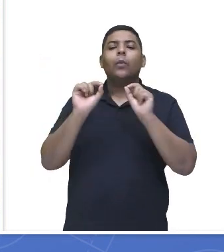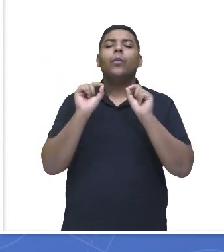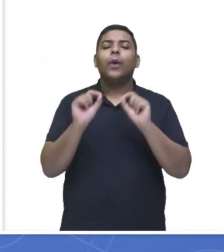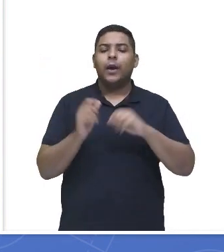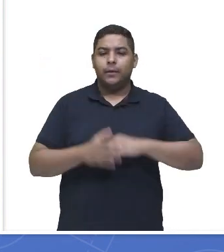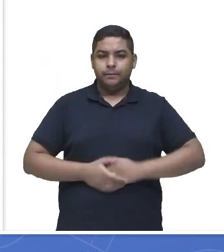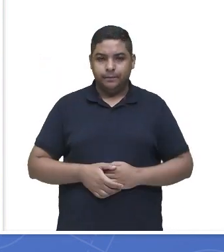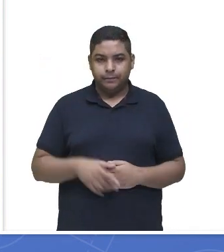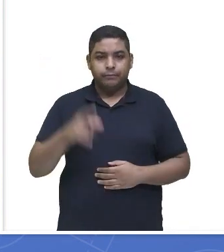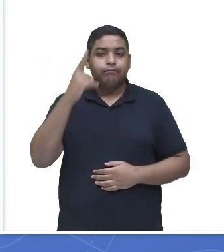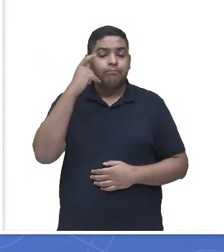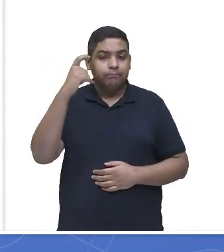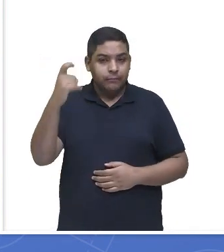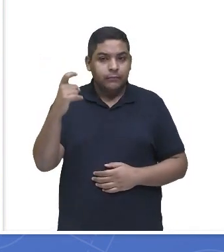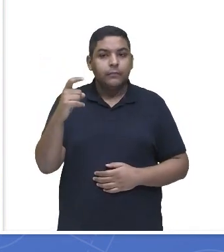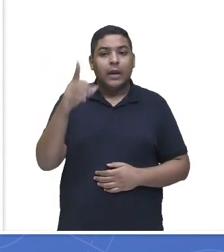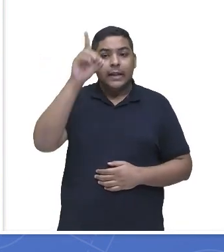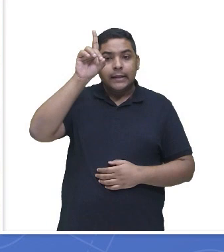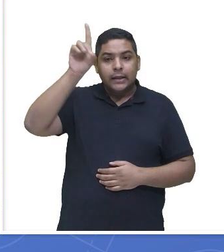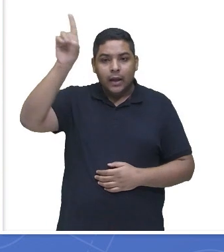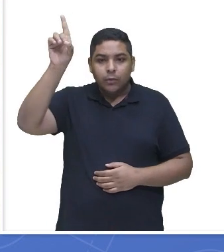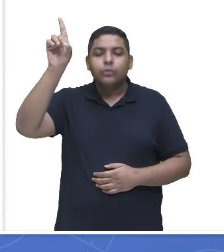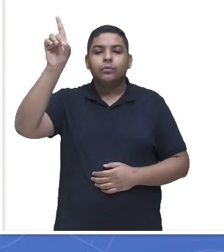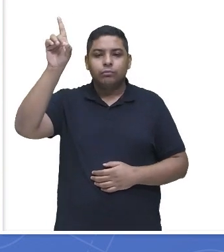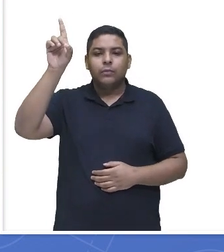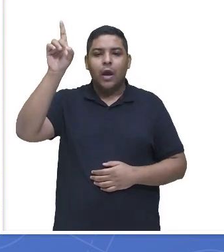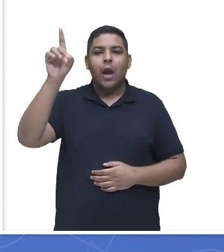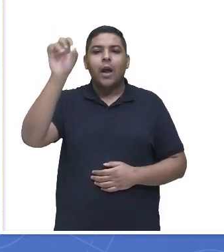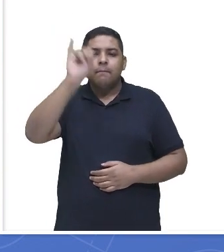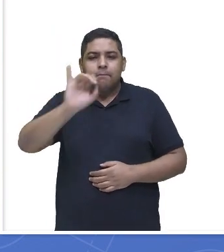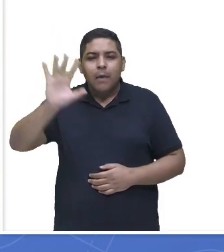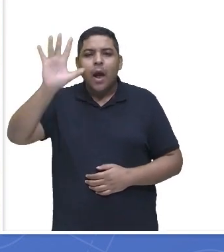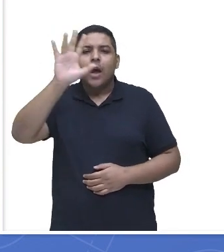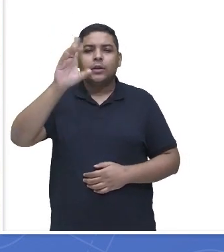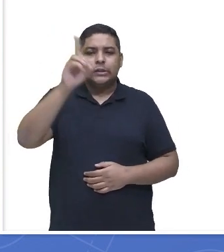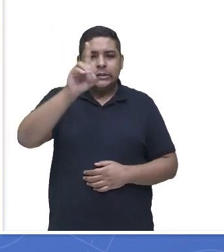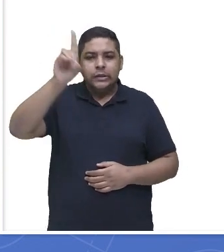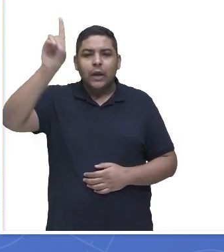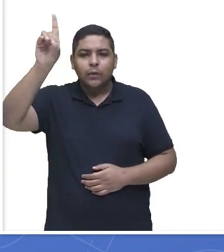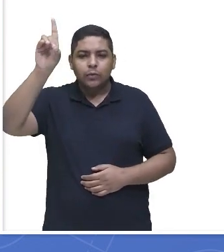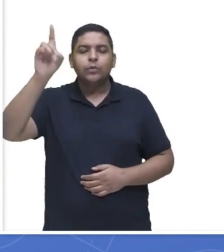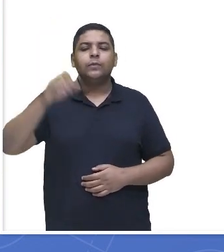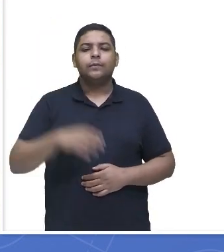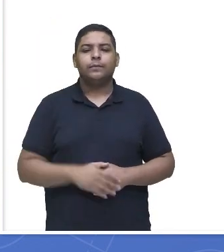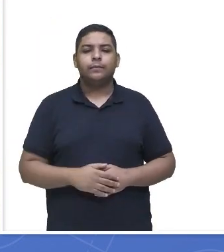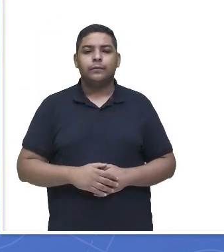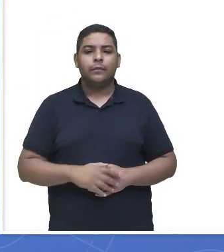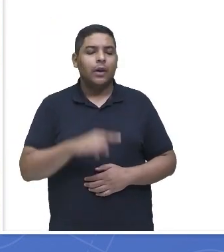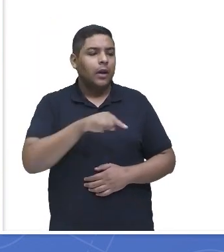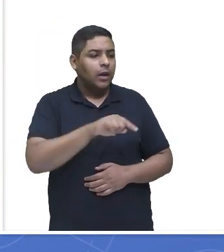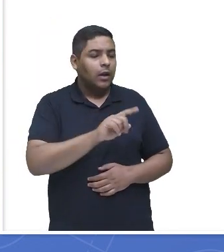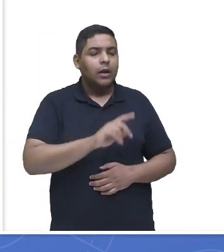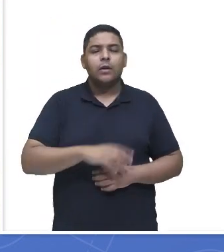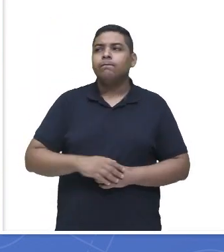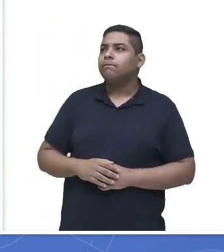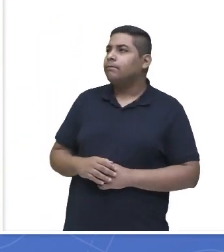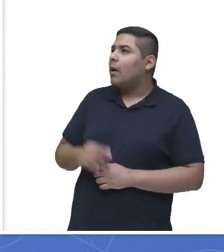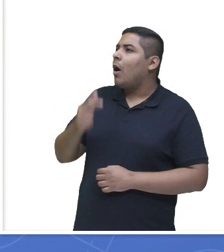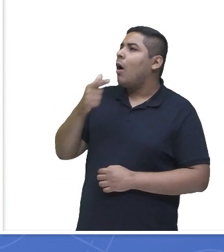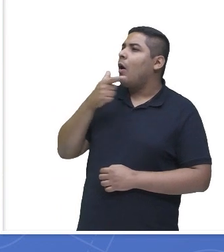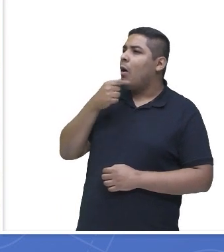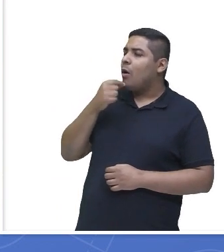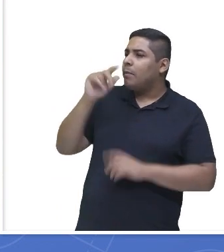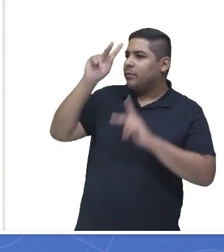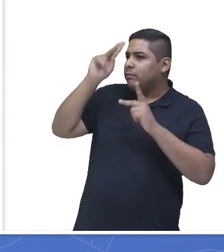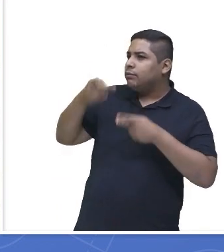A Deus, né? A representação divina do Deus, e ali o homem, né? Sendo criado, mas